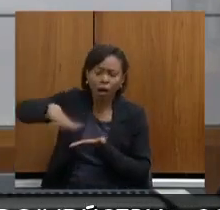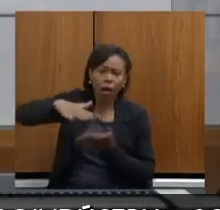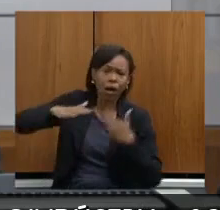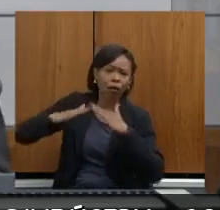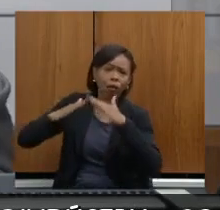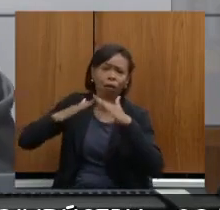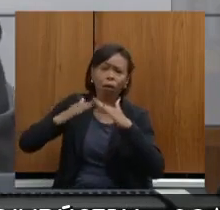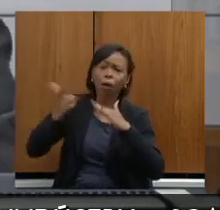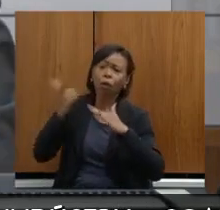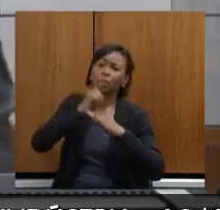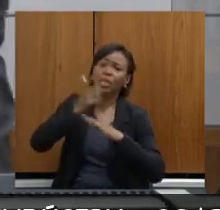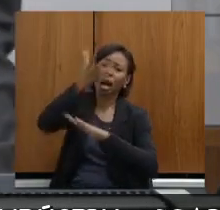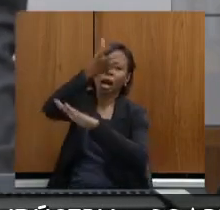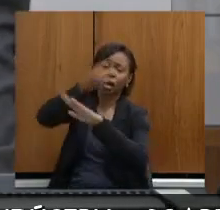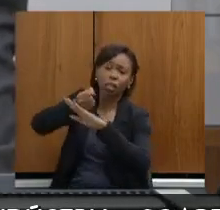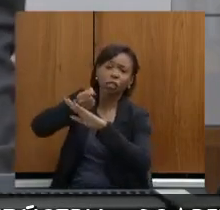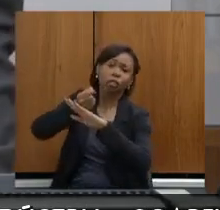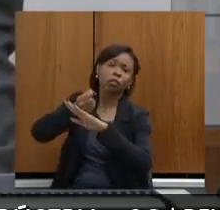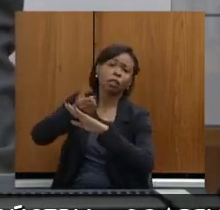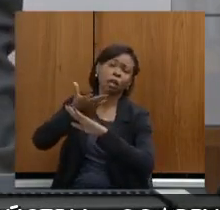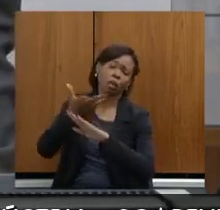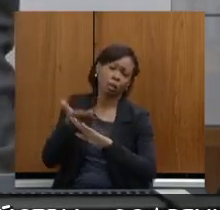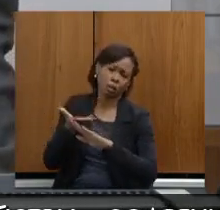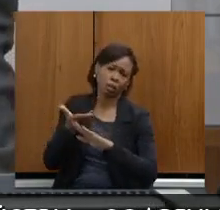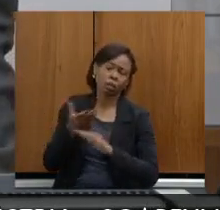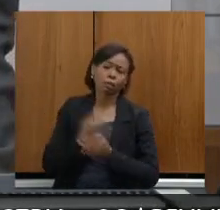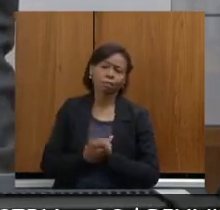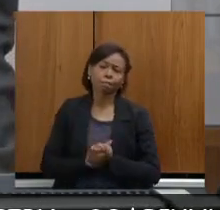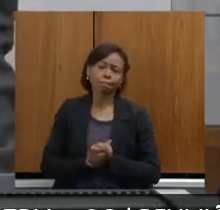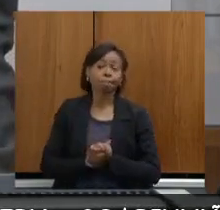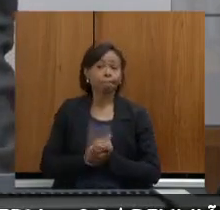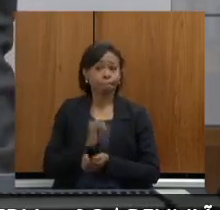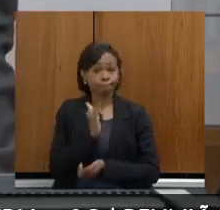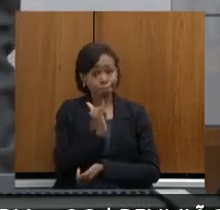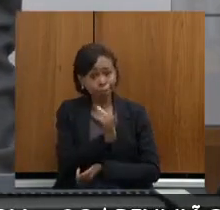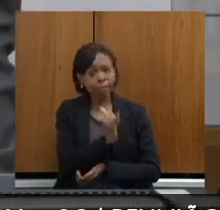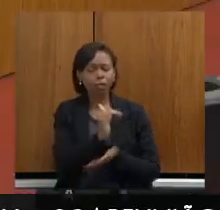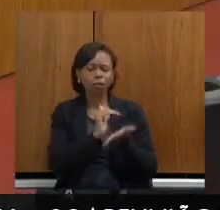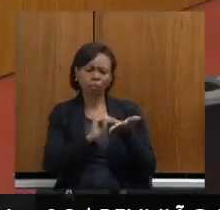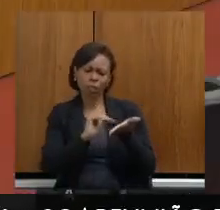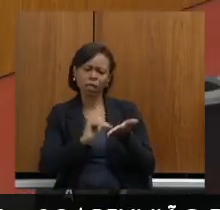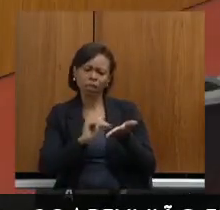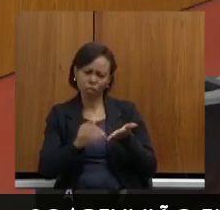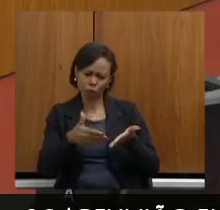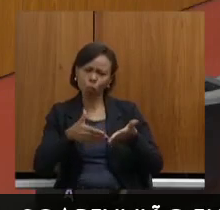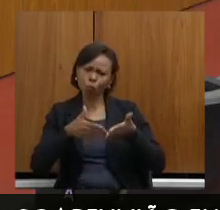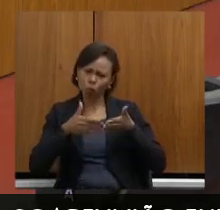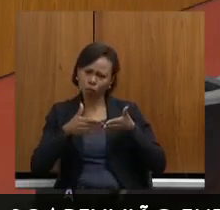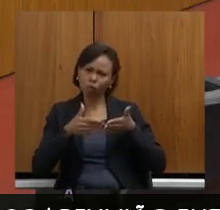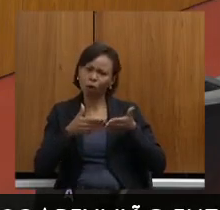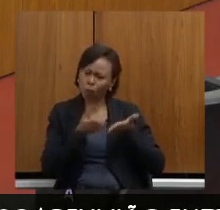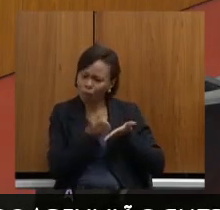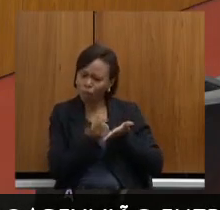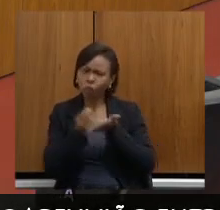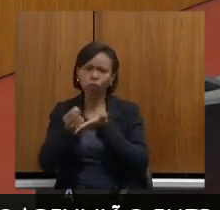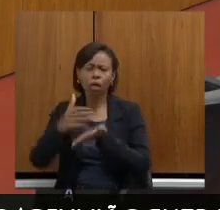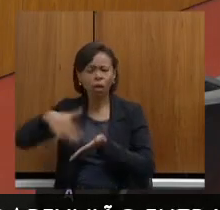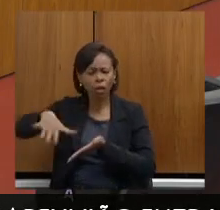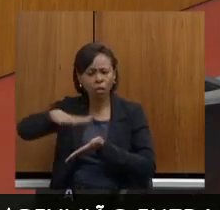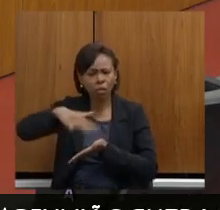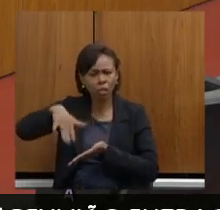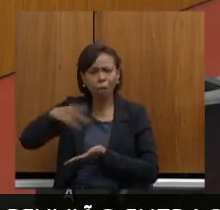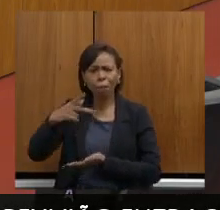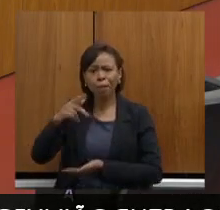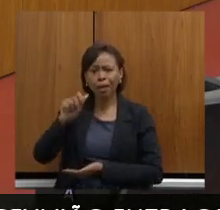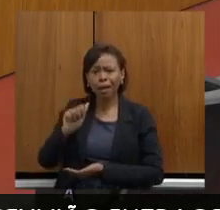ter energia solar isso aqui eu queria só que só depois tivesse um sabe um cuidado especial com esse diabetes e manda alguém lá secretário